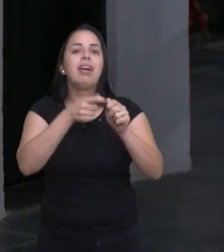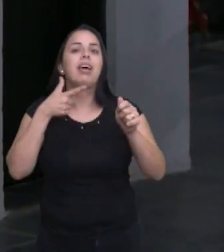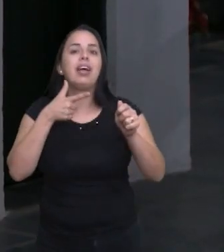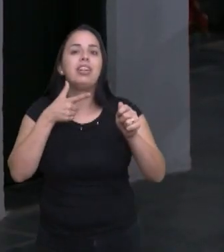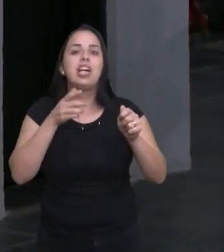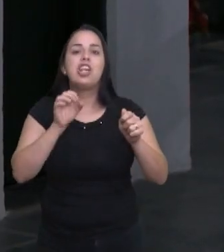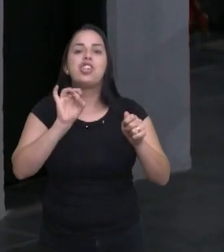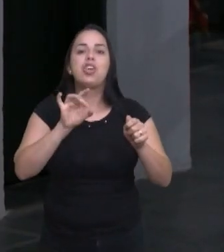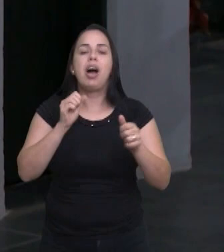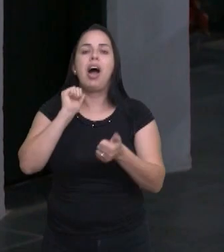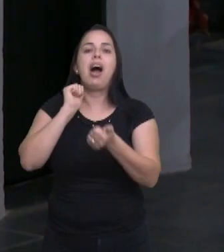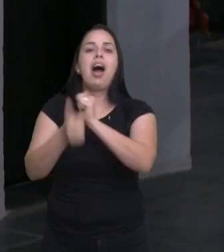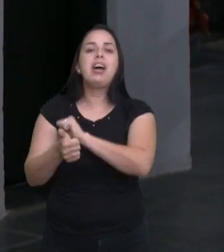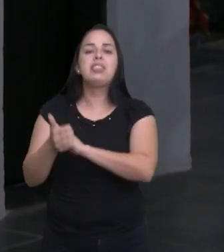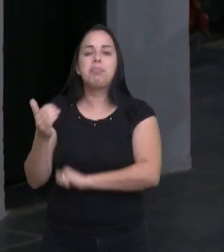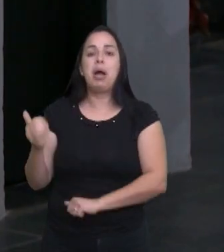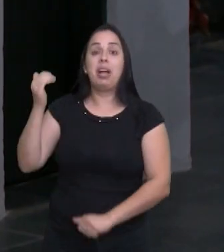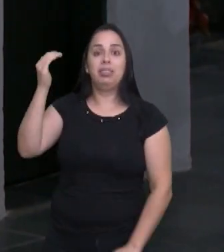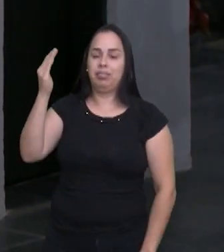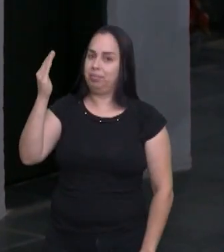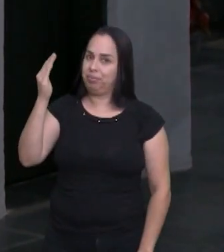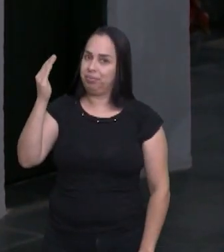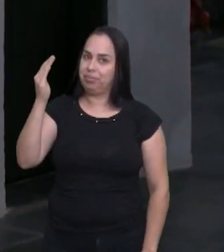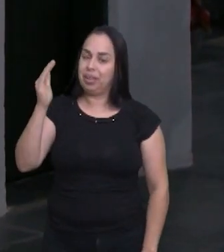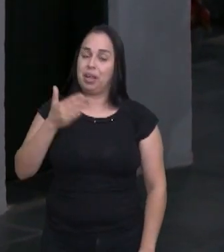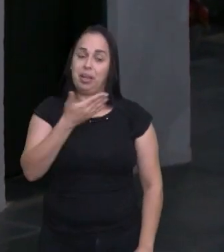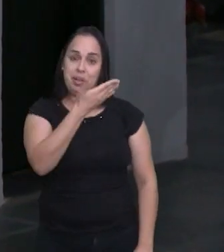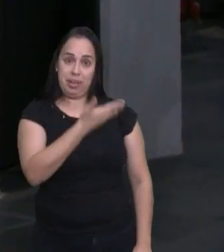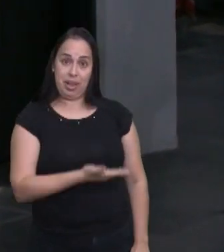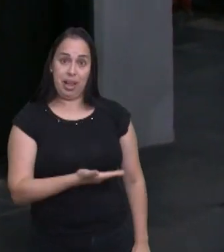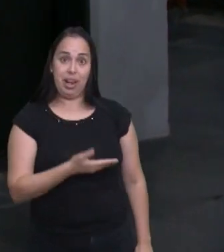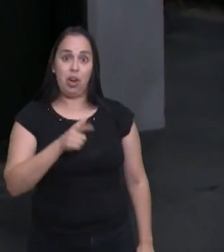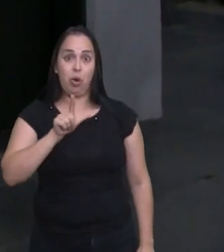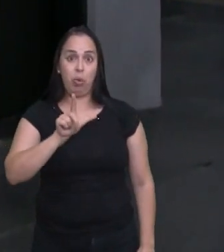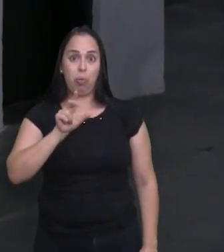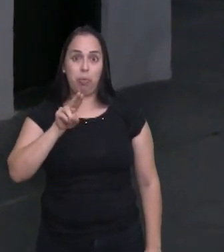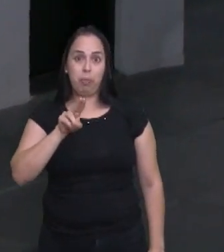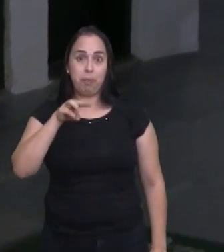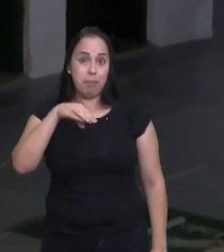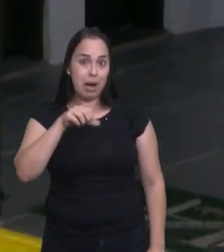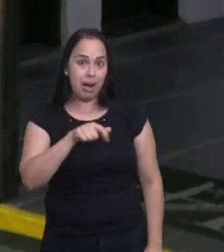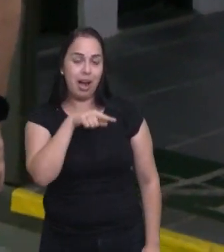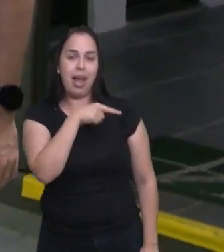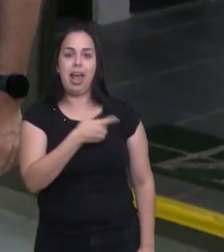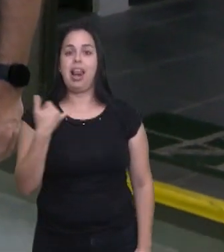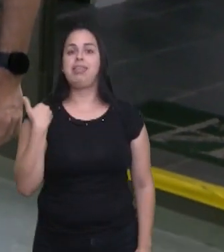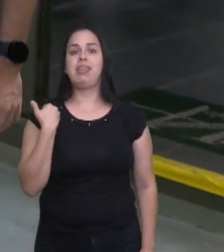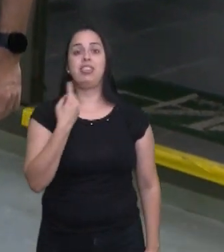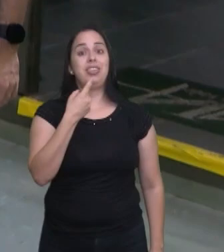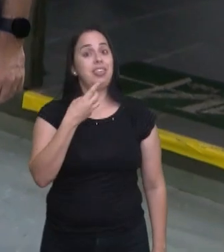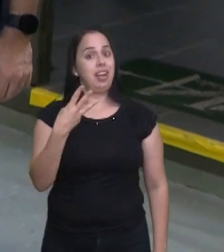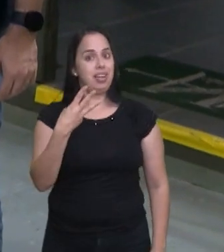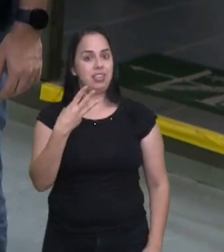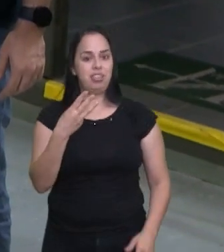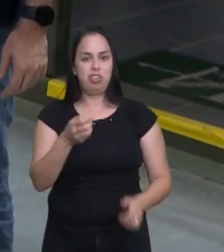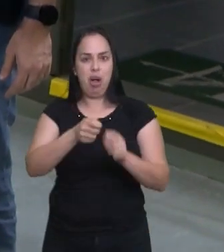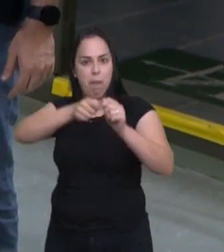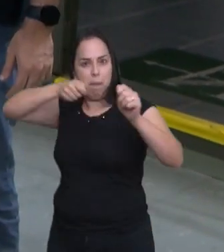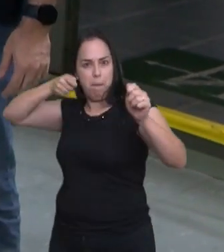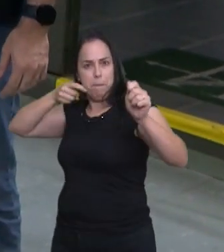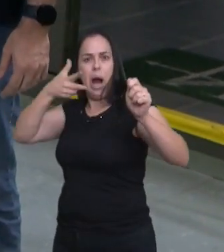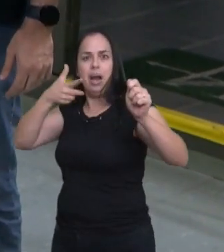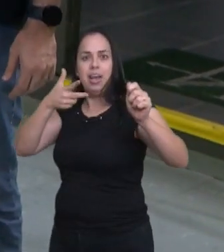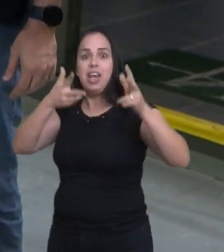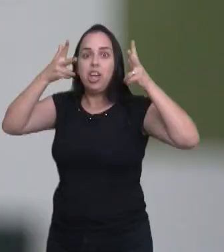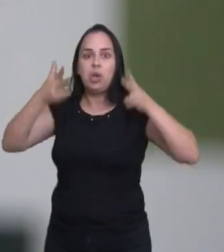arco ou arco e flecha é um esporte apenas para adultos. A prova disso é a Luma, que com 13 anos já atira como gente